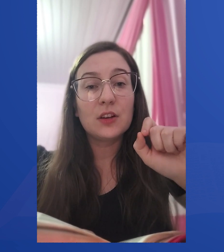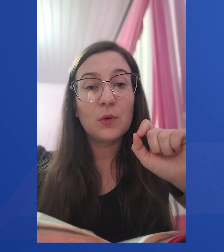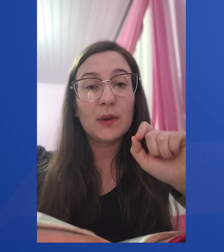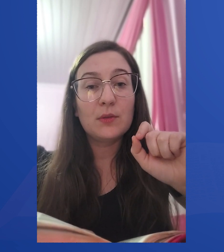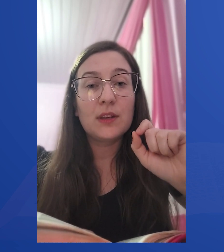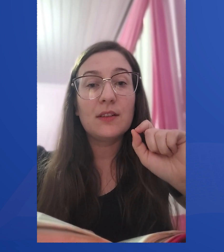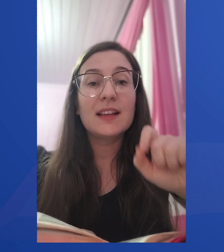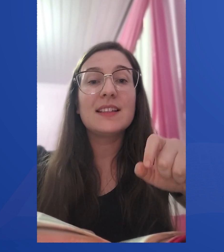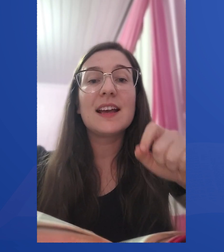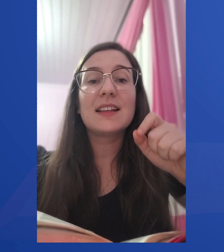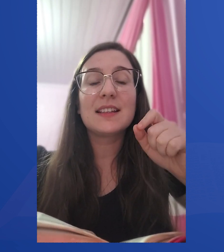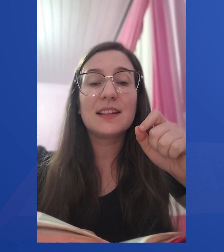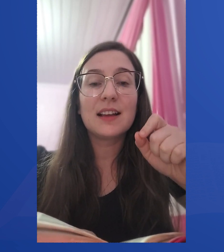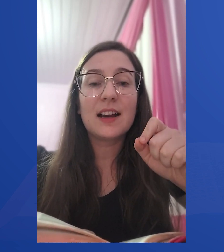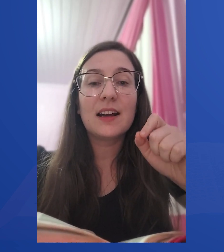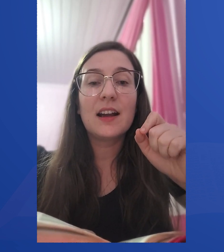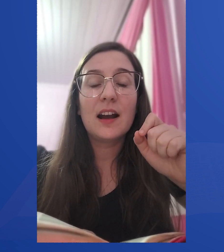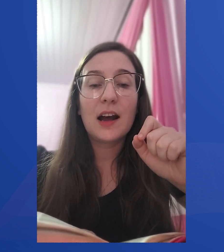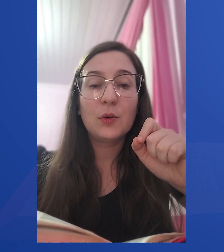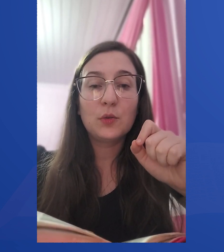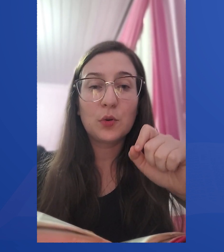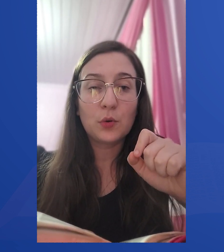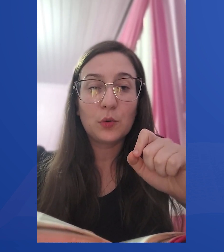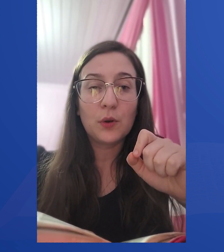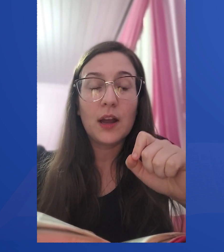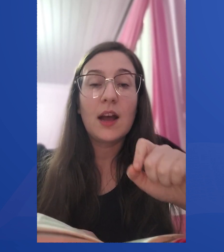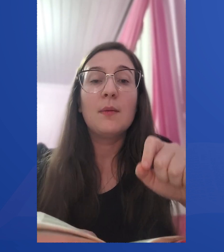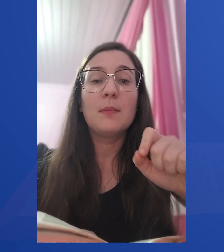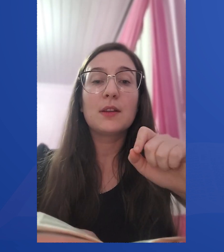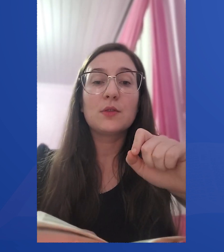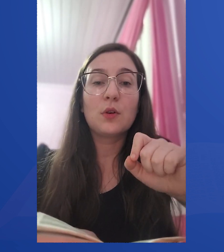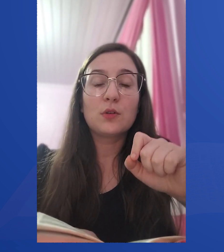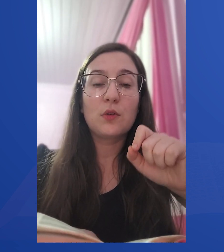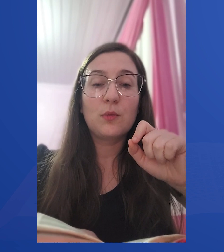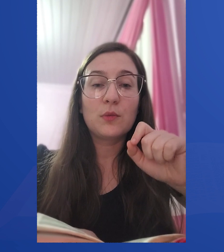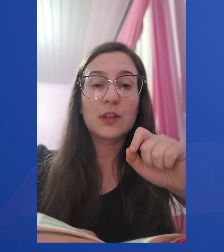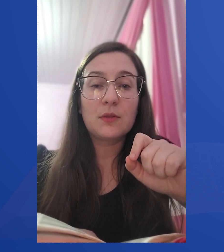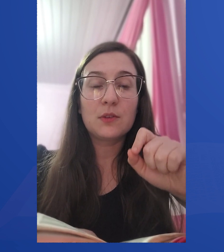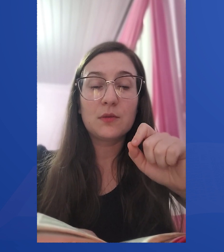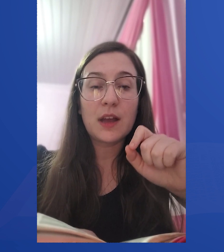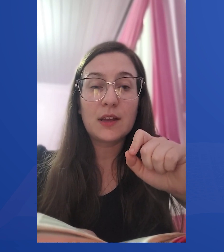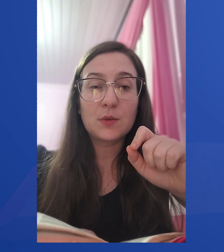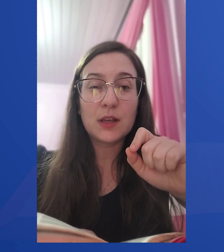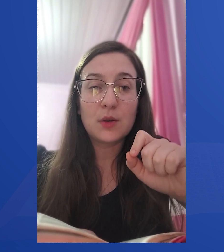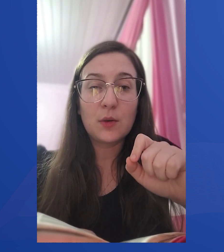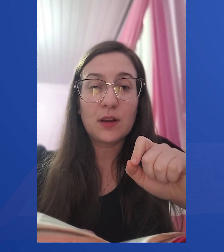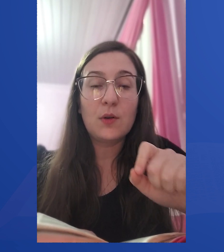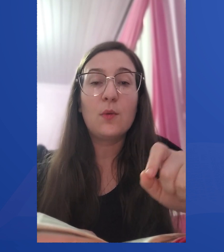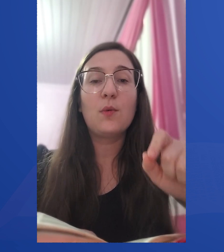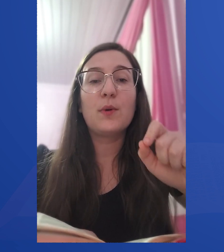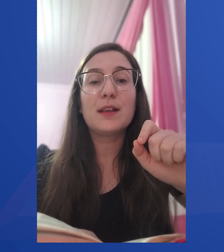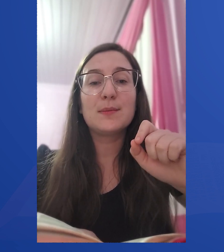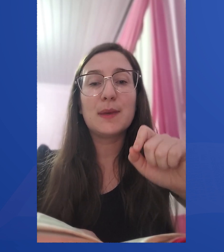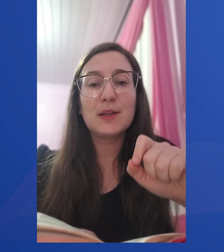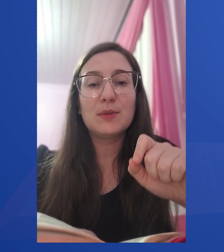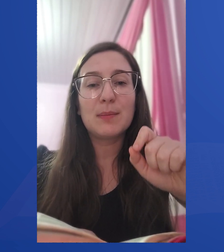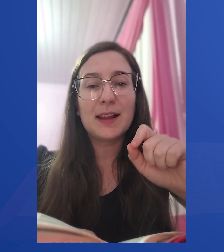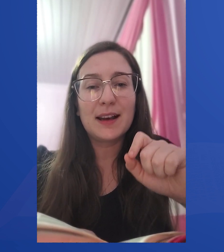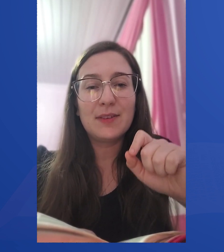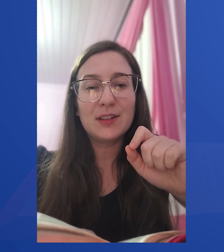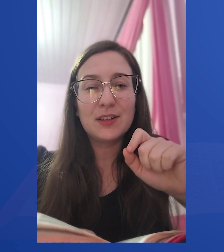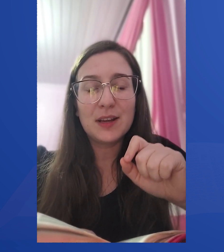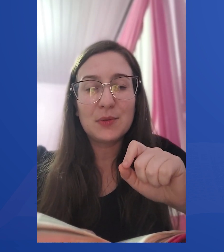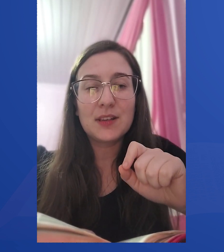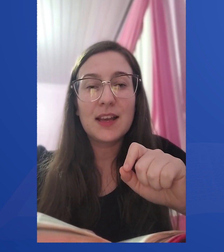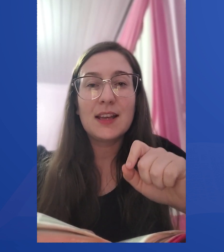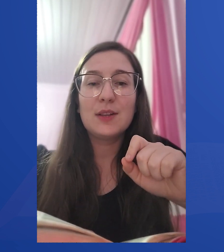que chega um momento que ele vai se assentar ao trono. Mas nós, como servos fiéis do Senhor e com o conhecimento da